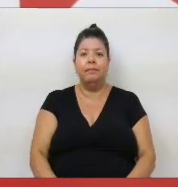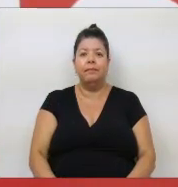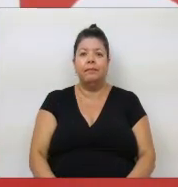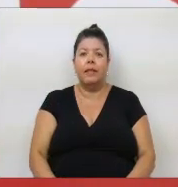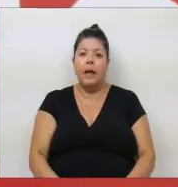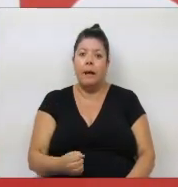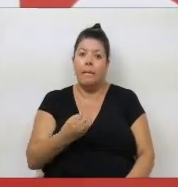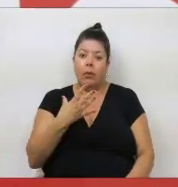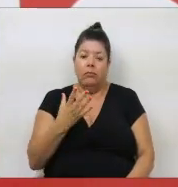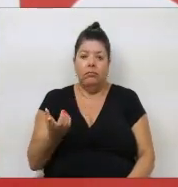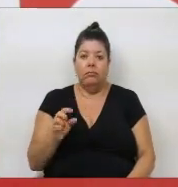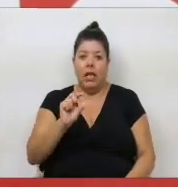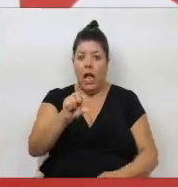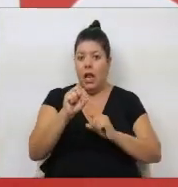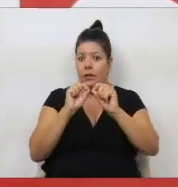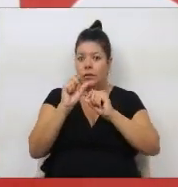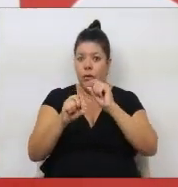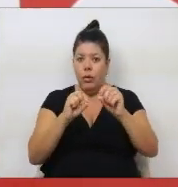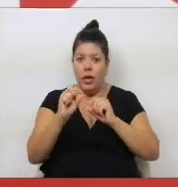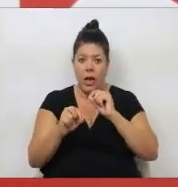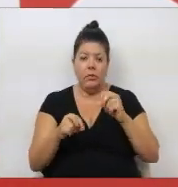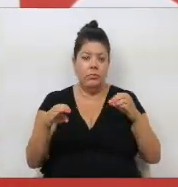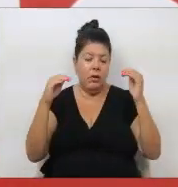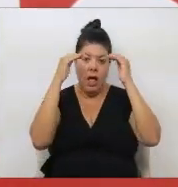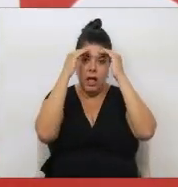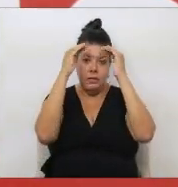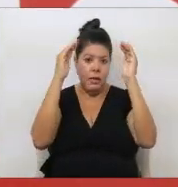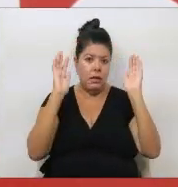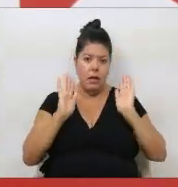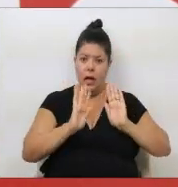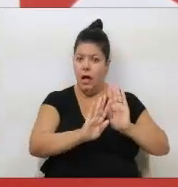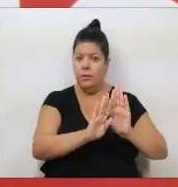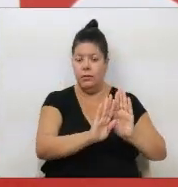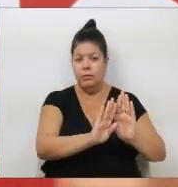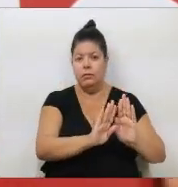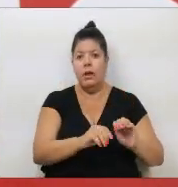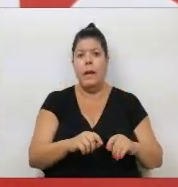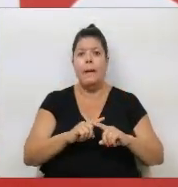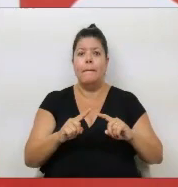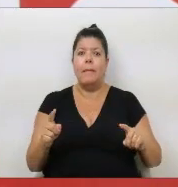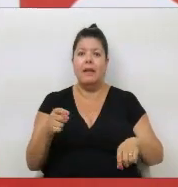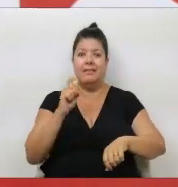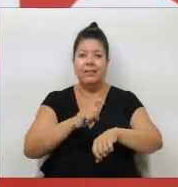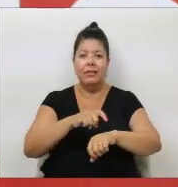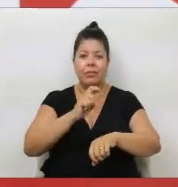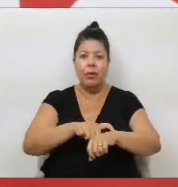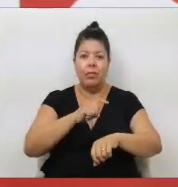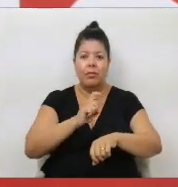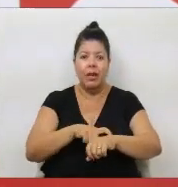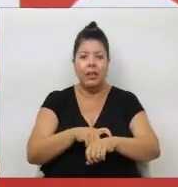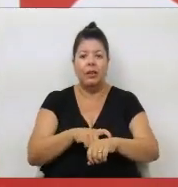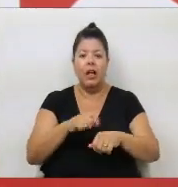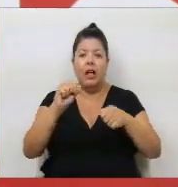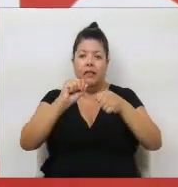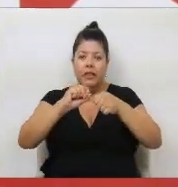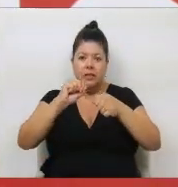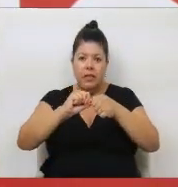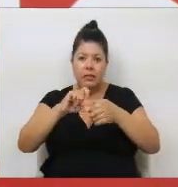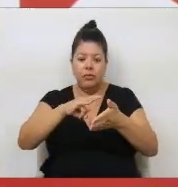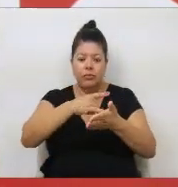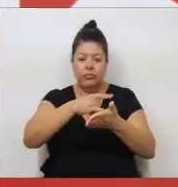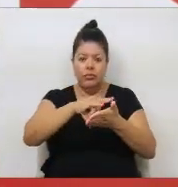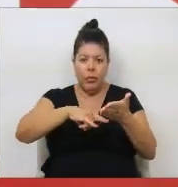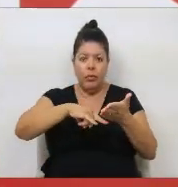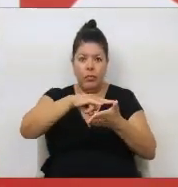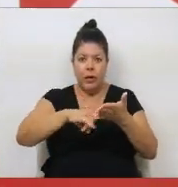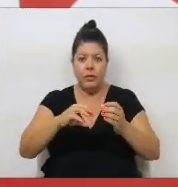uma decisão que nos cabe respeitar, né? E naquela ocasião nós fizemos um documento, o qual entregamos